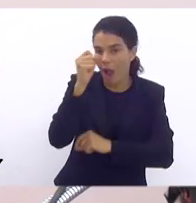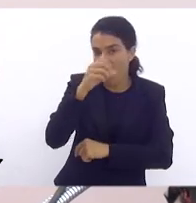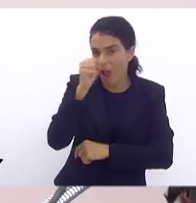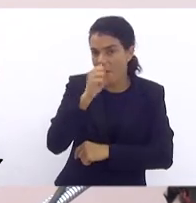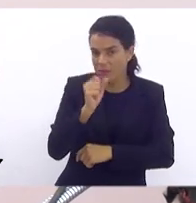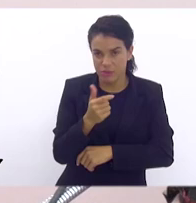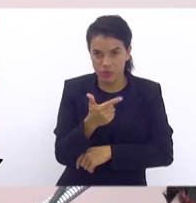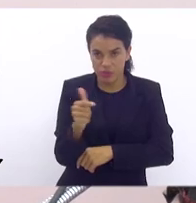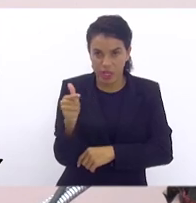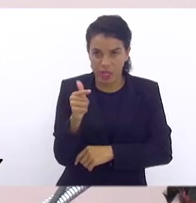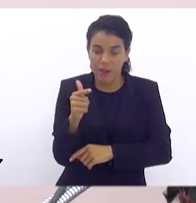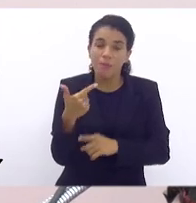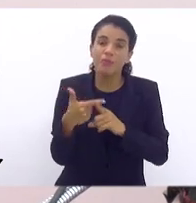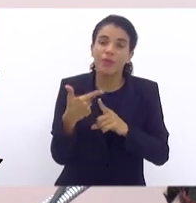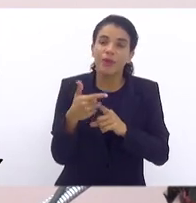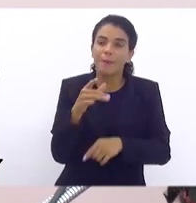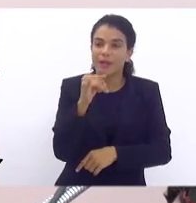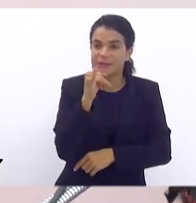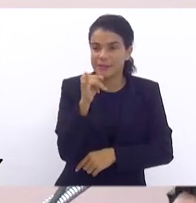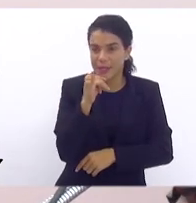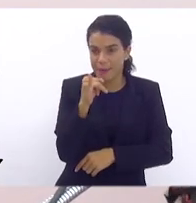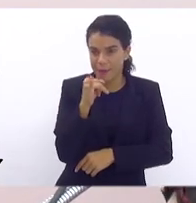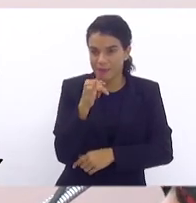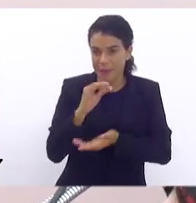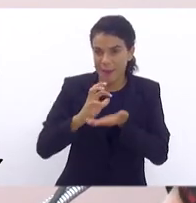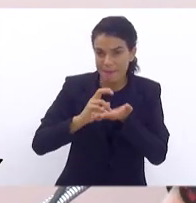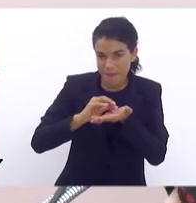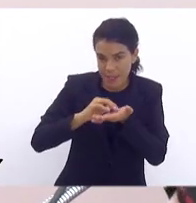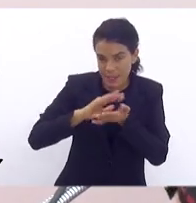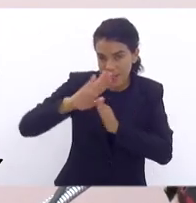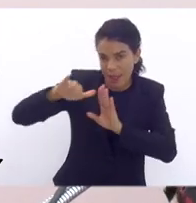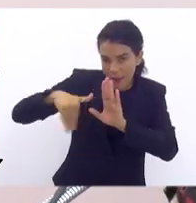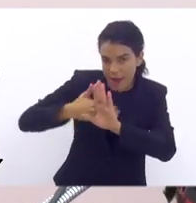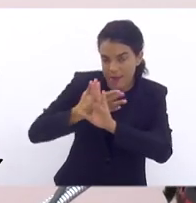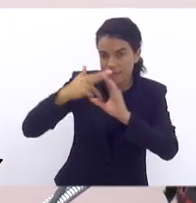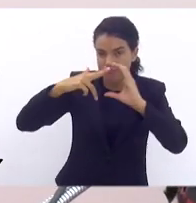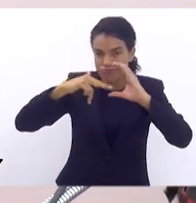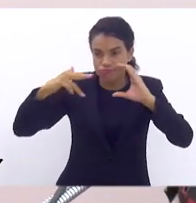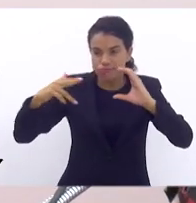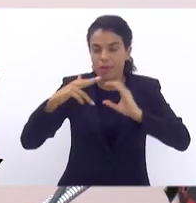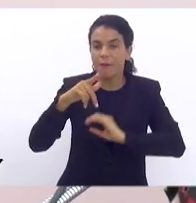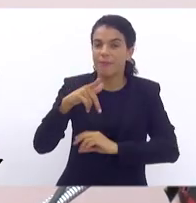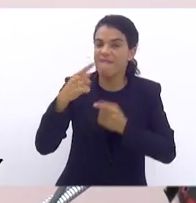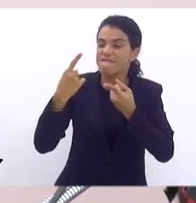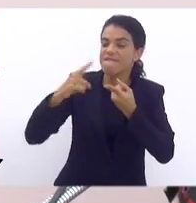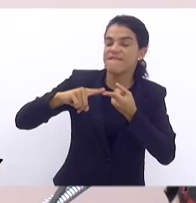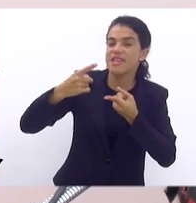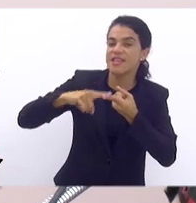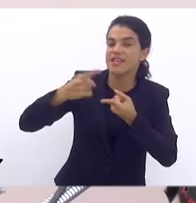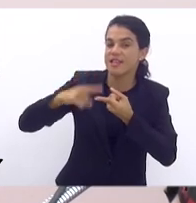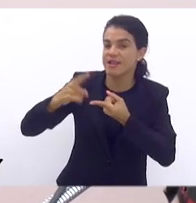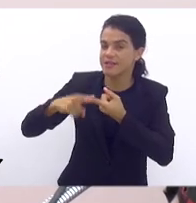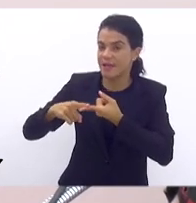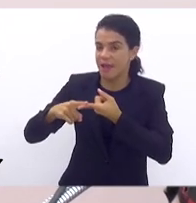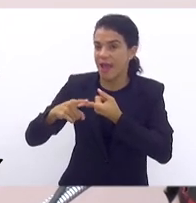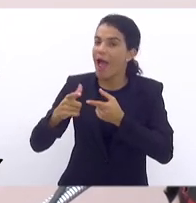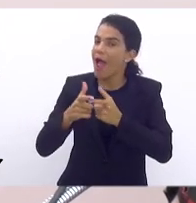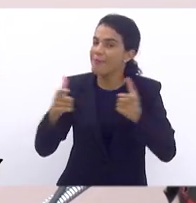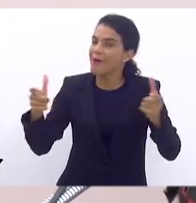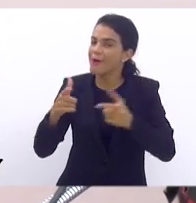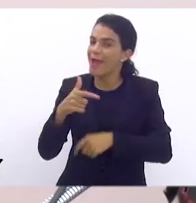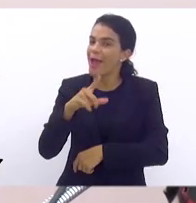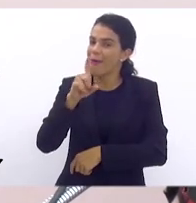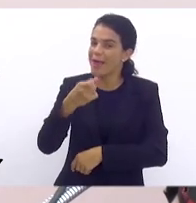porque são ataques diferente quando a gente tem a mensagem é a vingança sempre a maioria das vezes é o parceiro